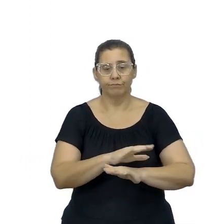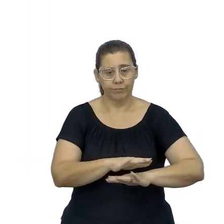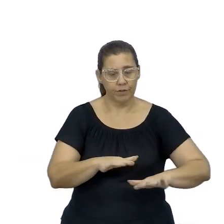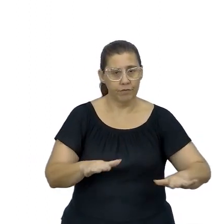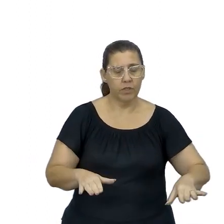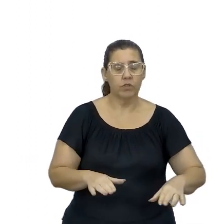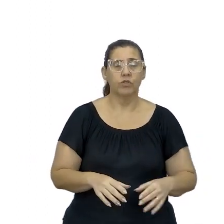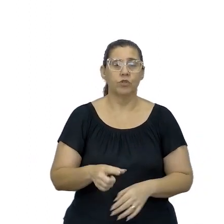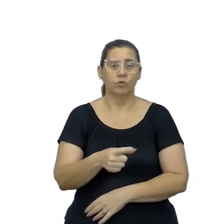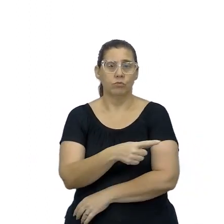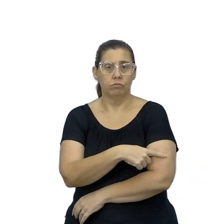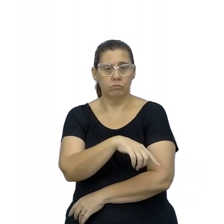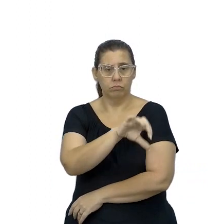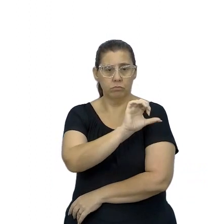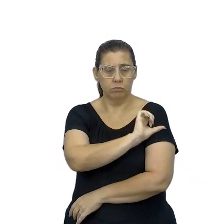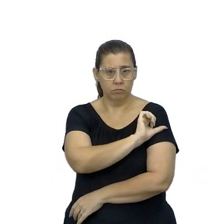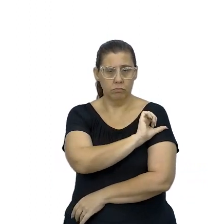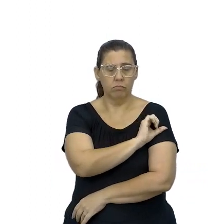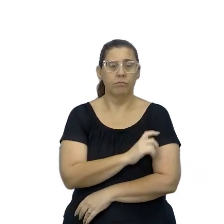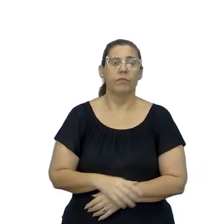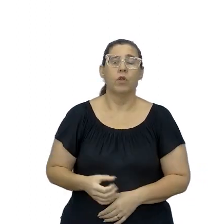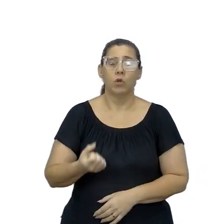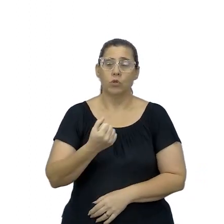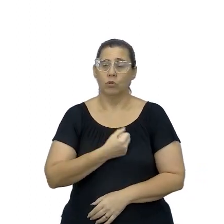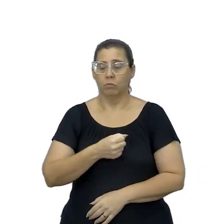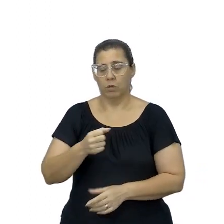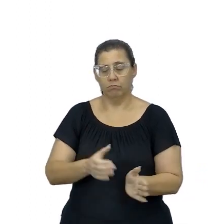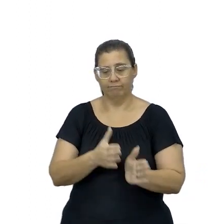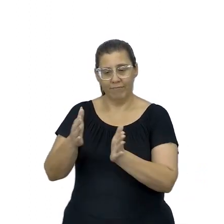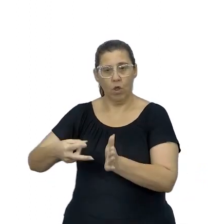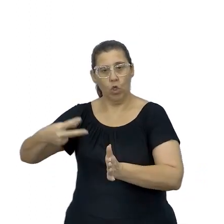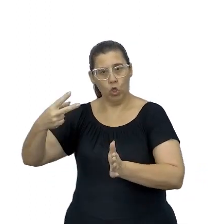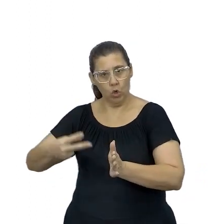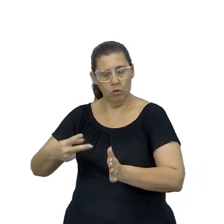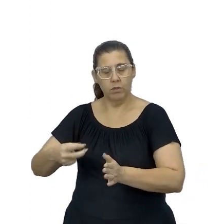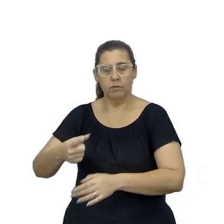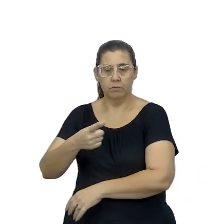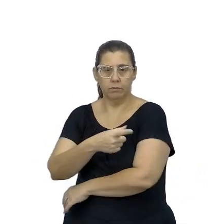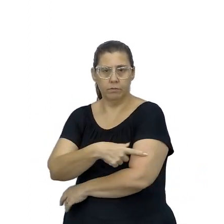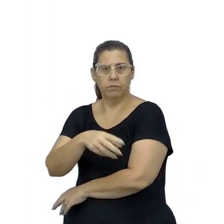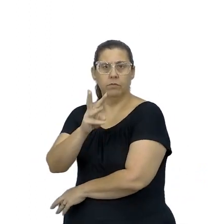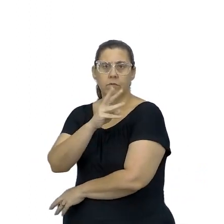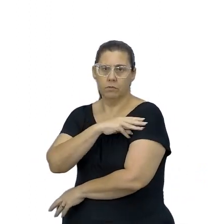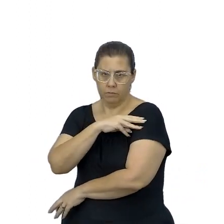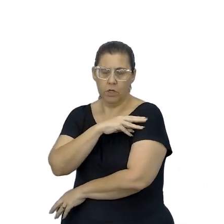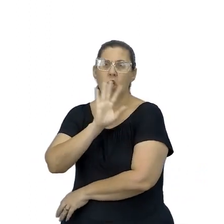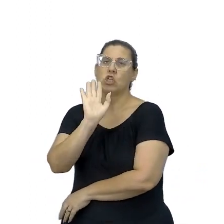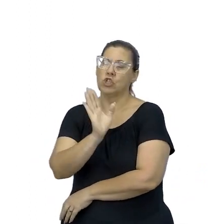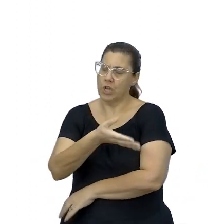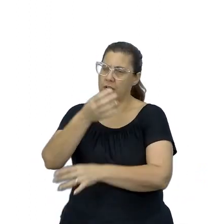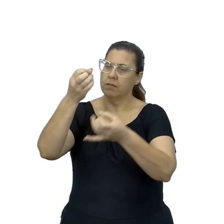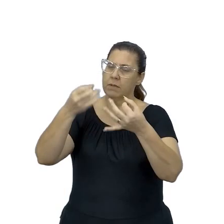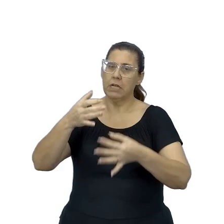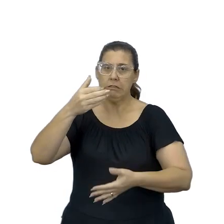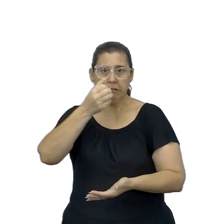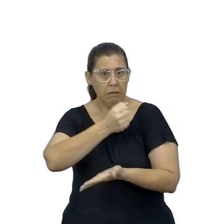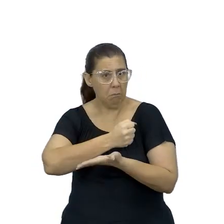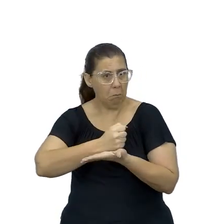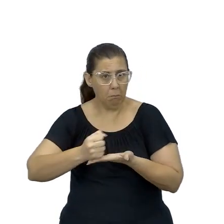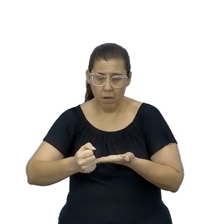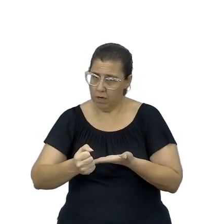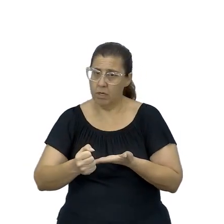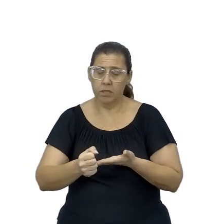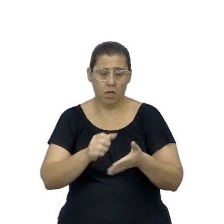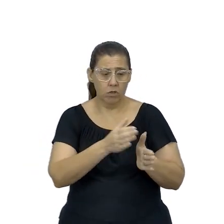e o volume 2 para ensino médio, tá bom? Então, também não vou ser repetitiva. Se perdeu essa formação